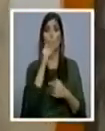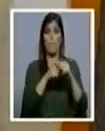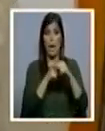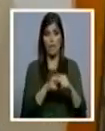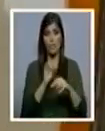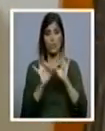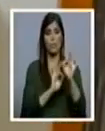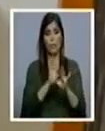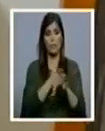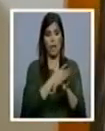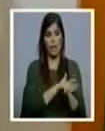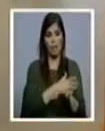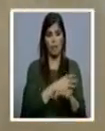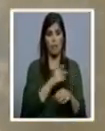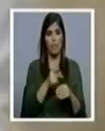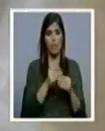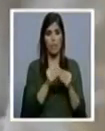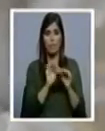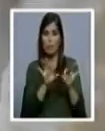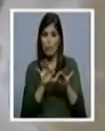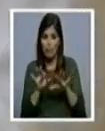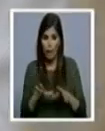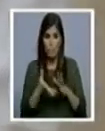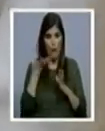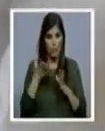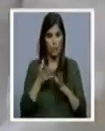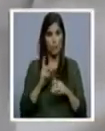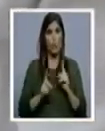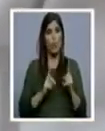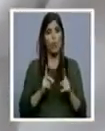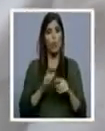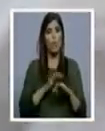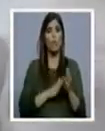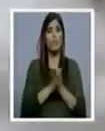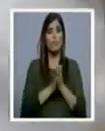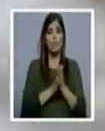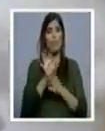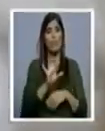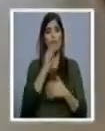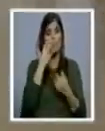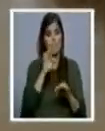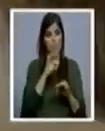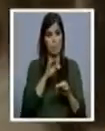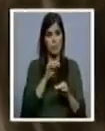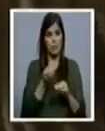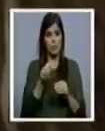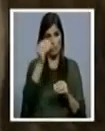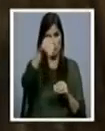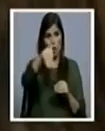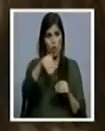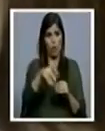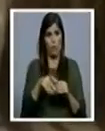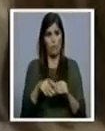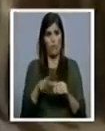um pré-tratamento para que ele fique ligeiramente mais homogéneo, e depois aquilo que nós utilizamos de uma forma simples é colocá-lo